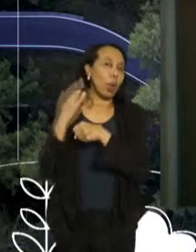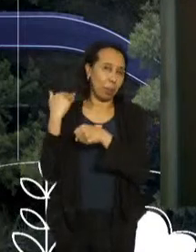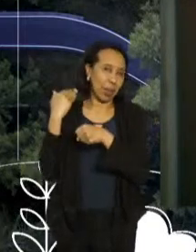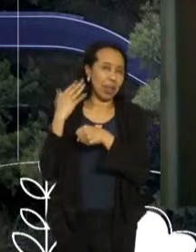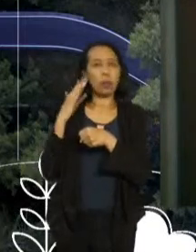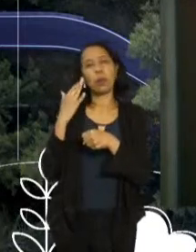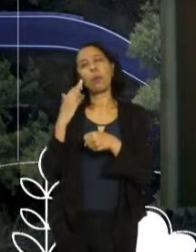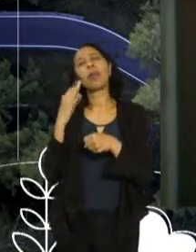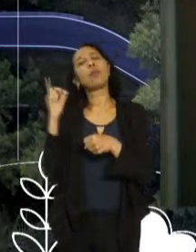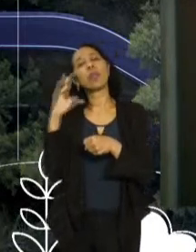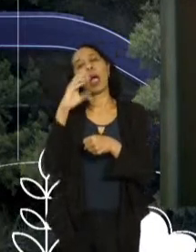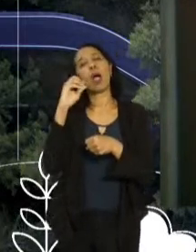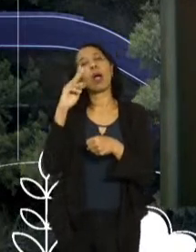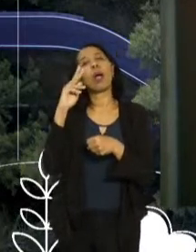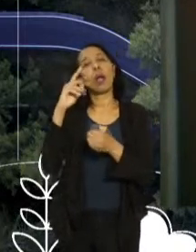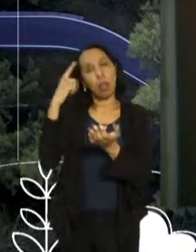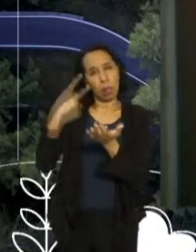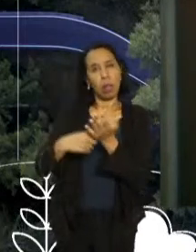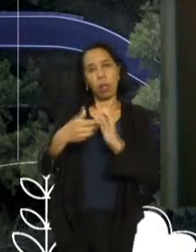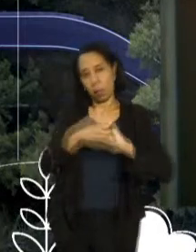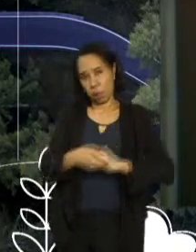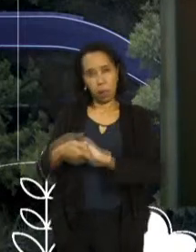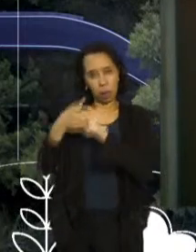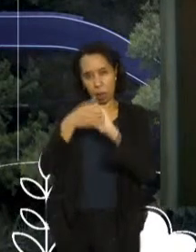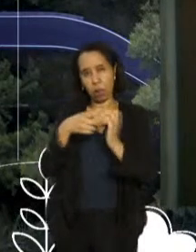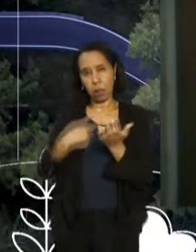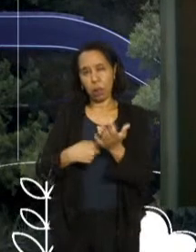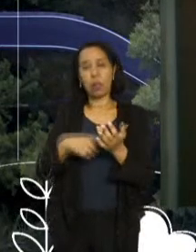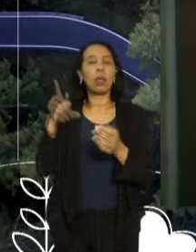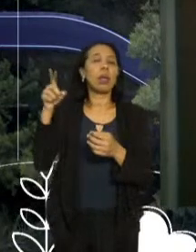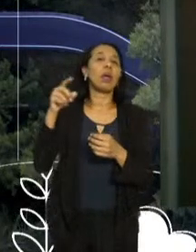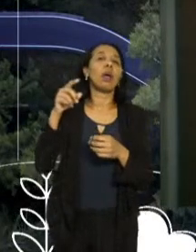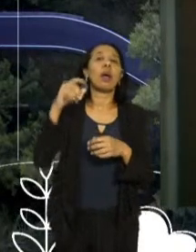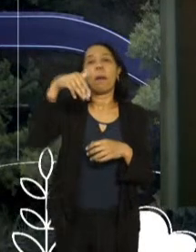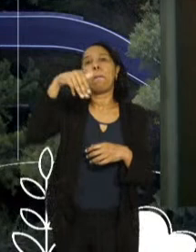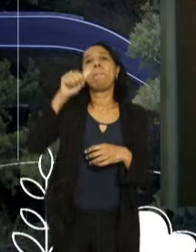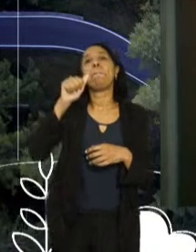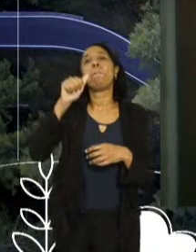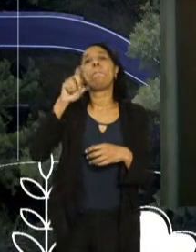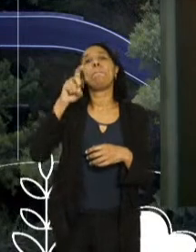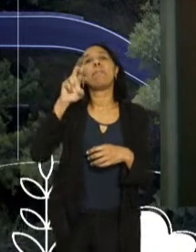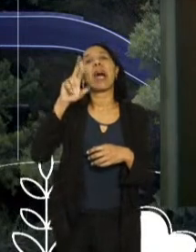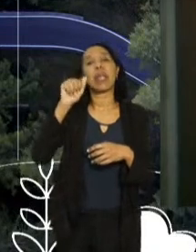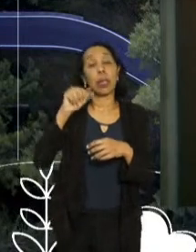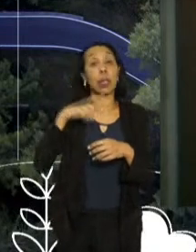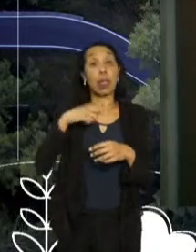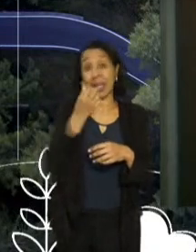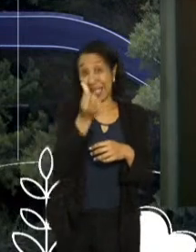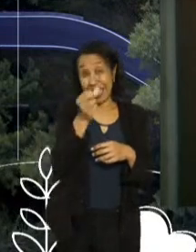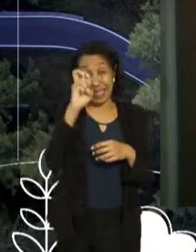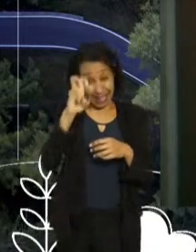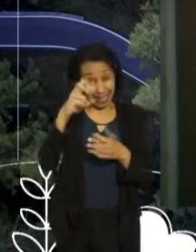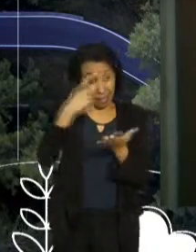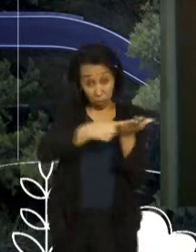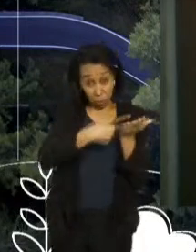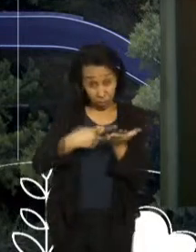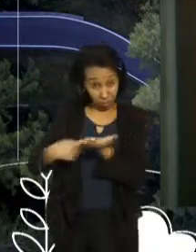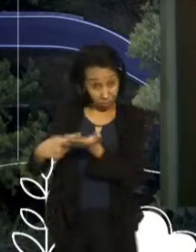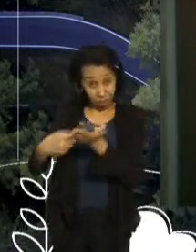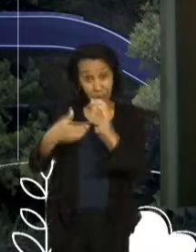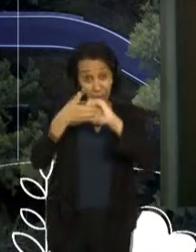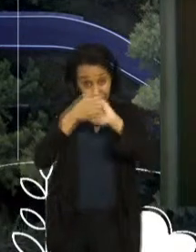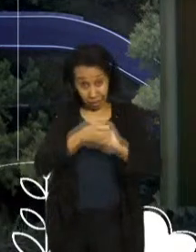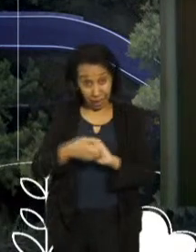de Madrid, nós assinamos o Acordo Ambiental São Paulo, com 55 aderentes, empresas que têm atividade